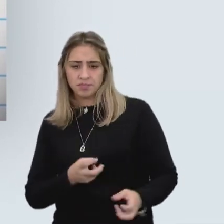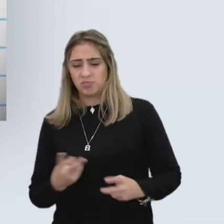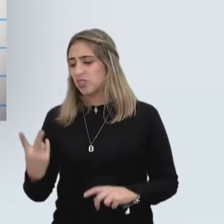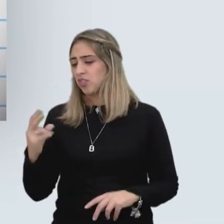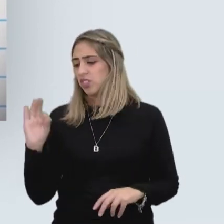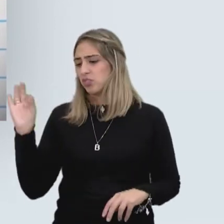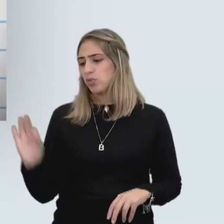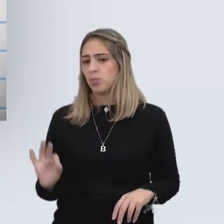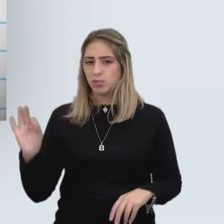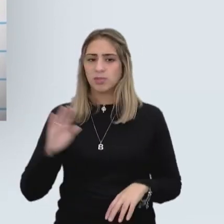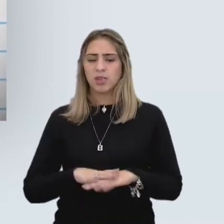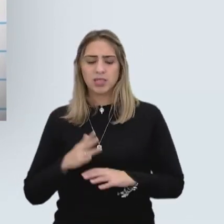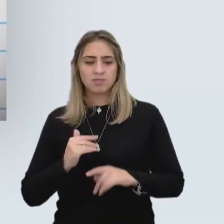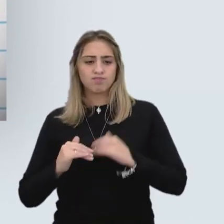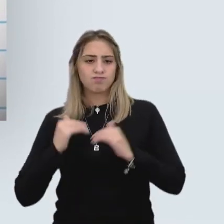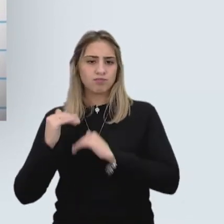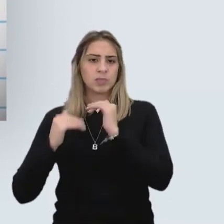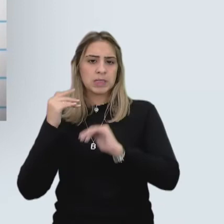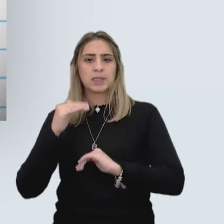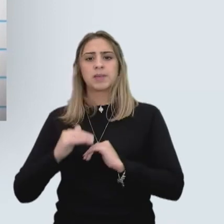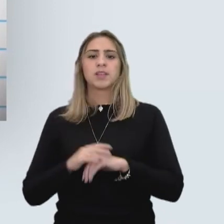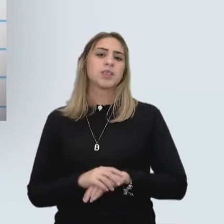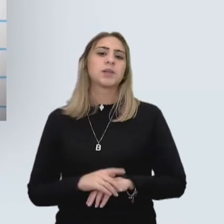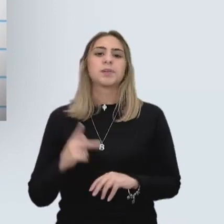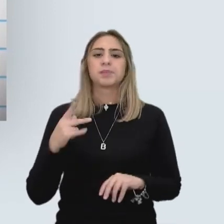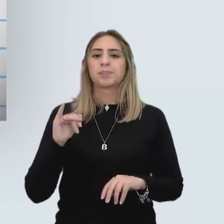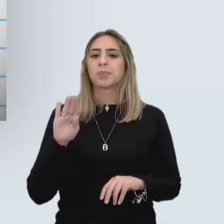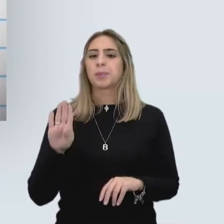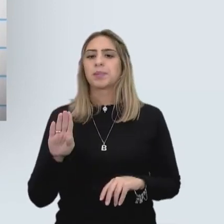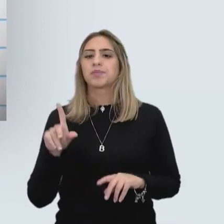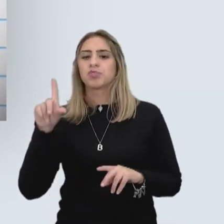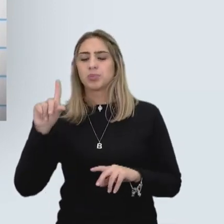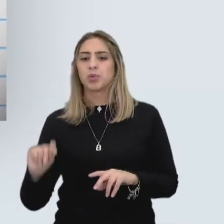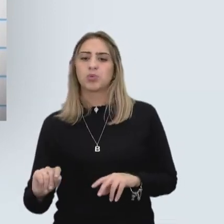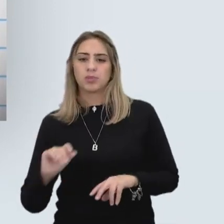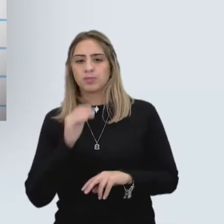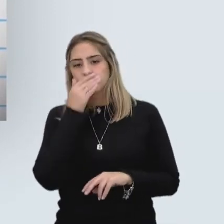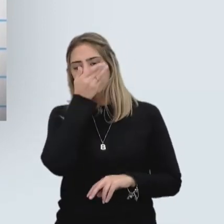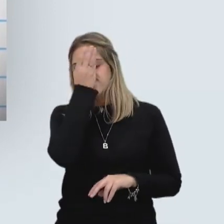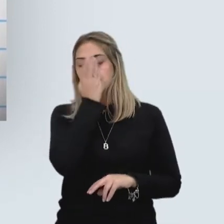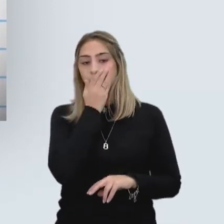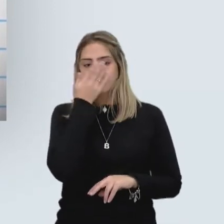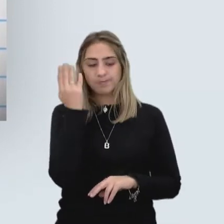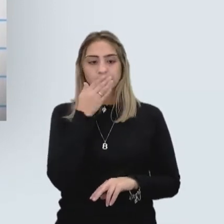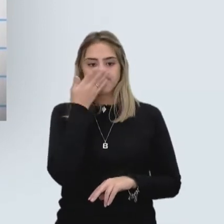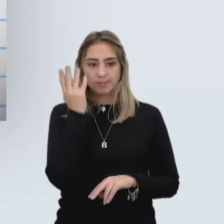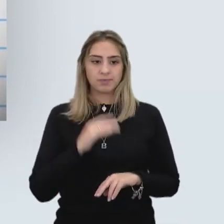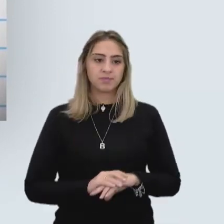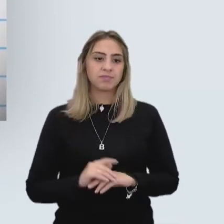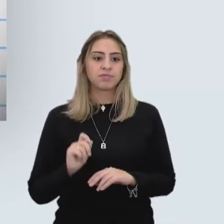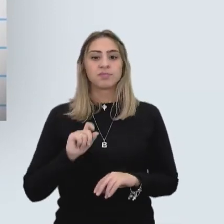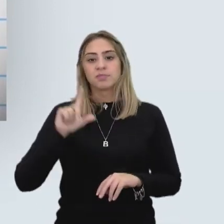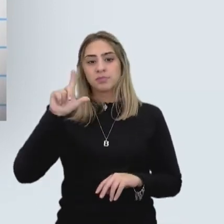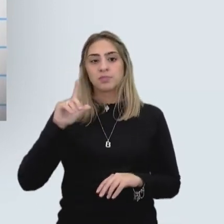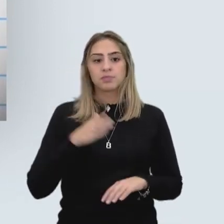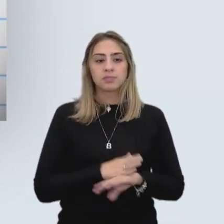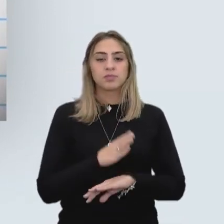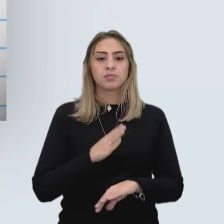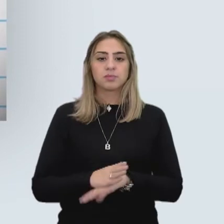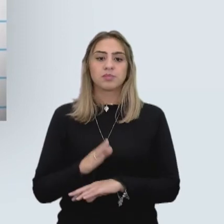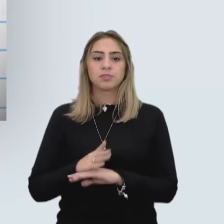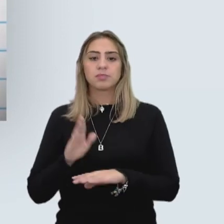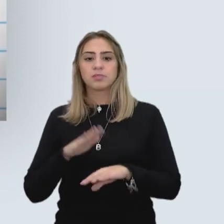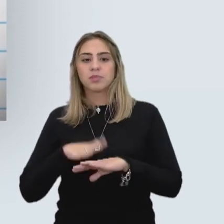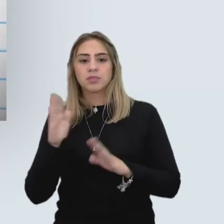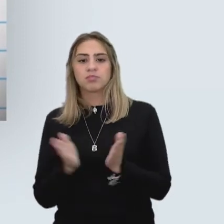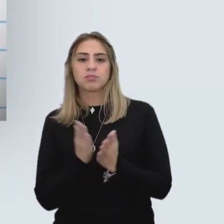20% mais ricos aumenta, então o crescimento do PIB diminui a médio prazo. Em contrapartida, um aumento na participação na renda dos 20% mais